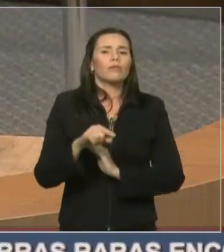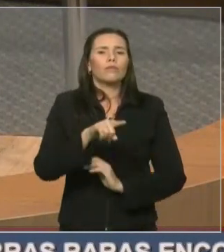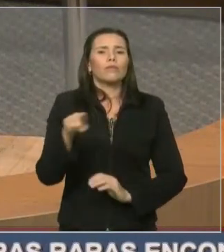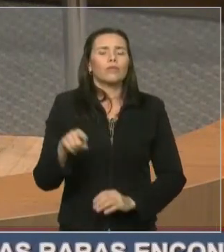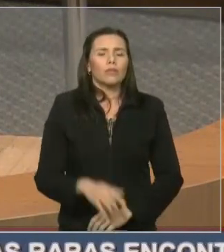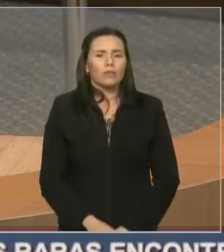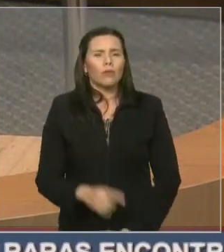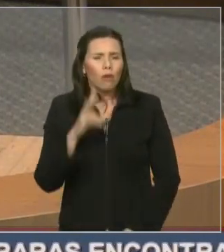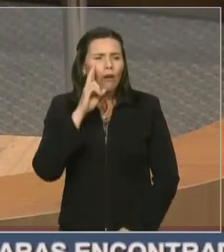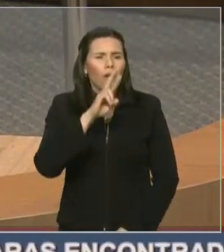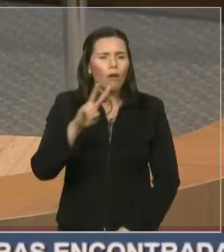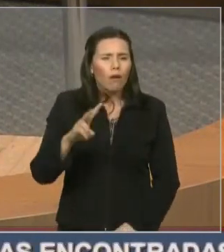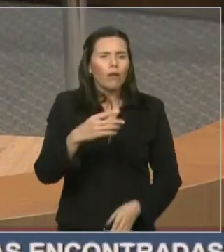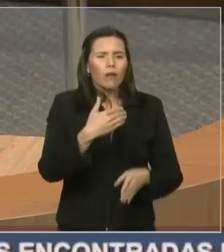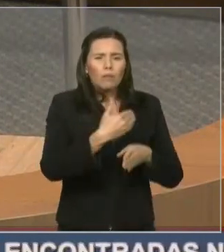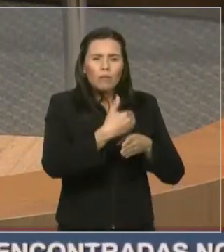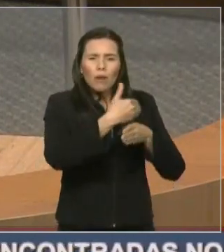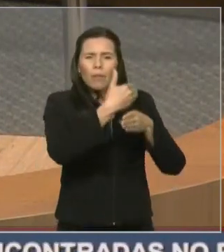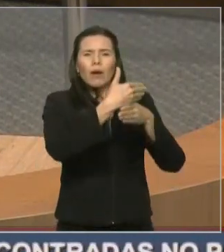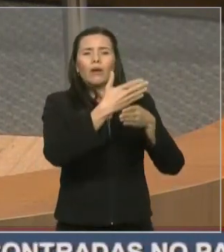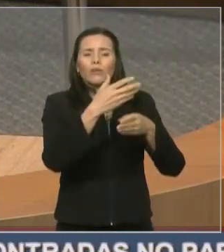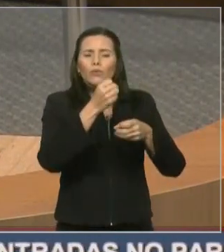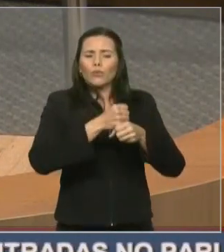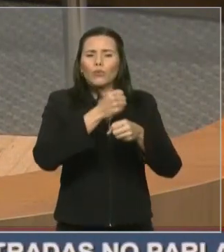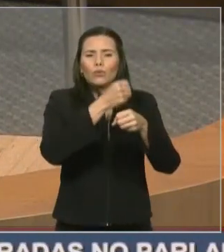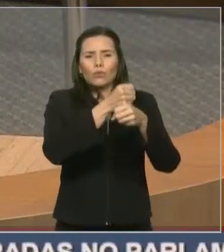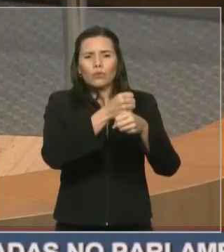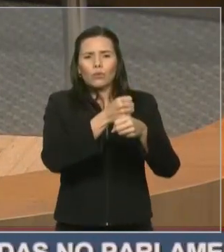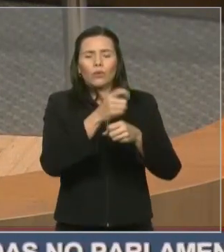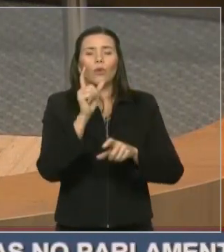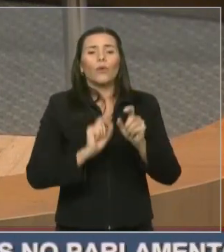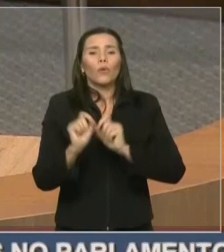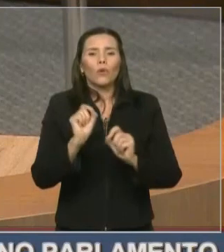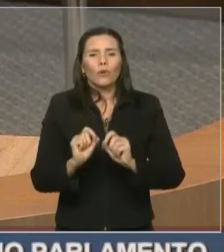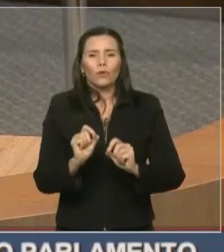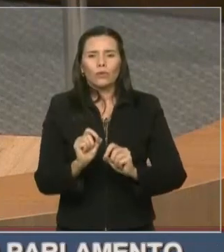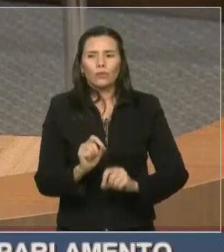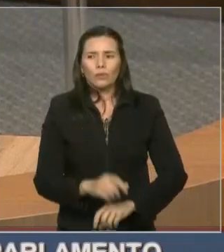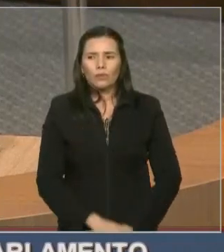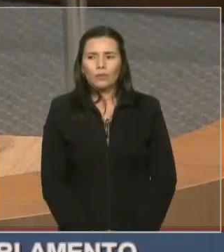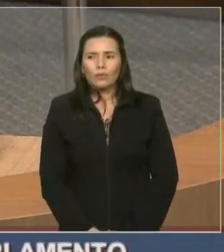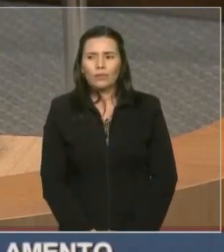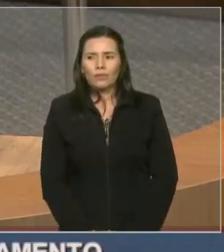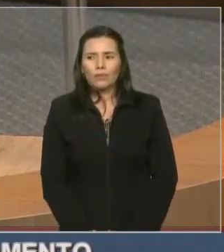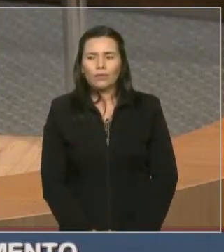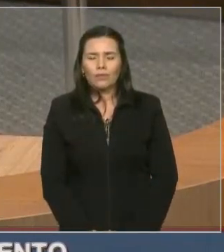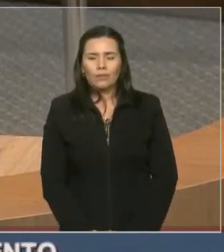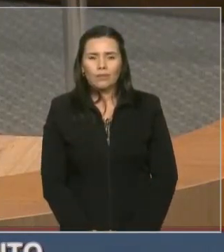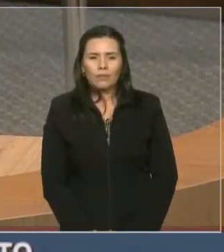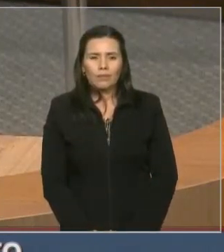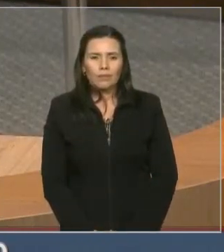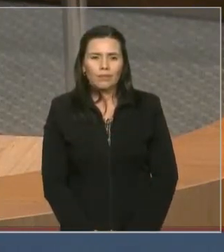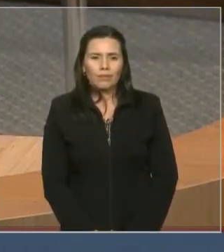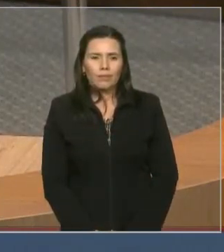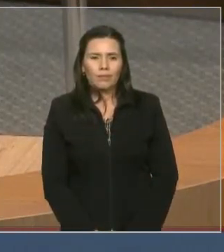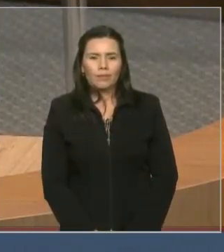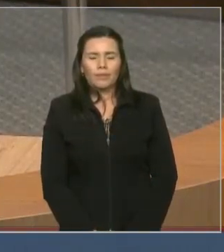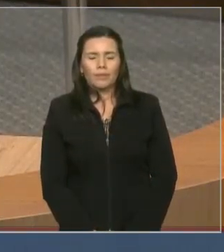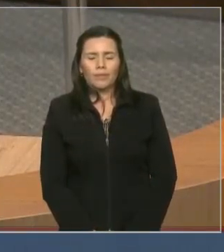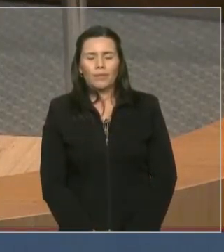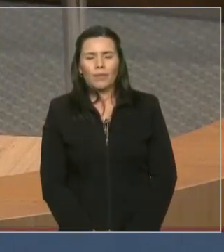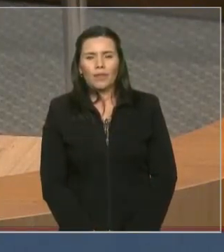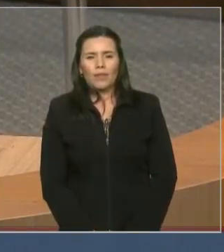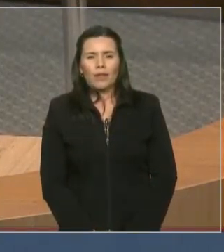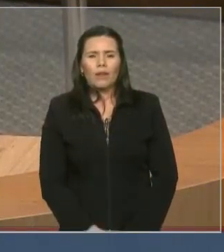Brumadinho. Naquela época, em 80, os deputados mesmo já nos diziam que aquilo ali era uma molecagem e que se dava licença para funcionar a